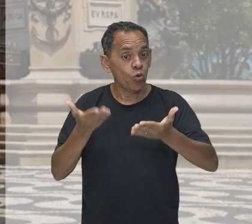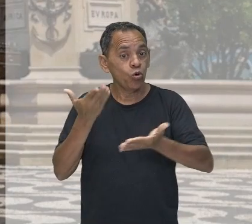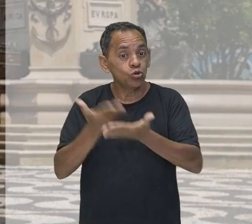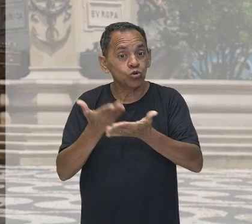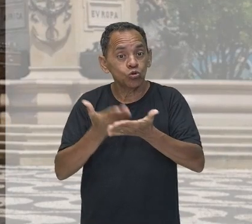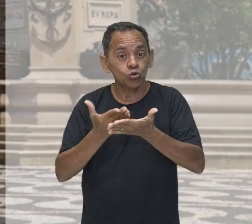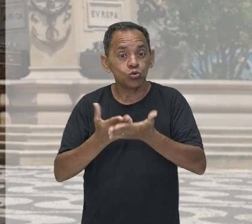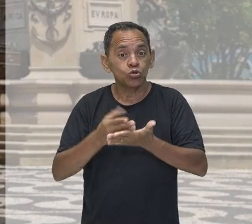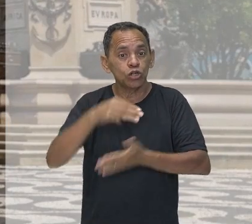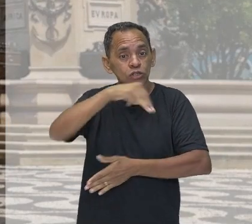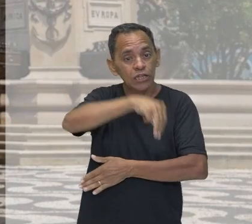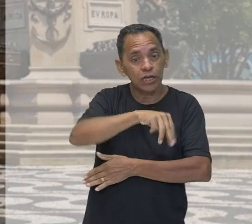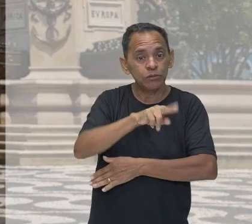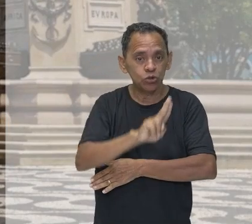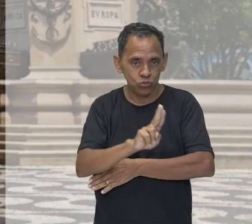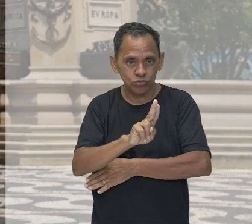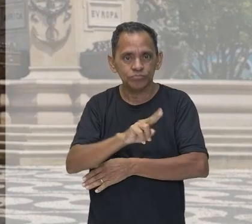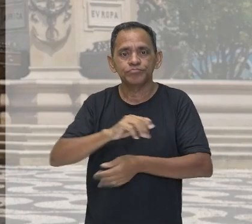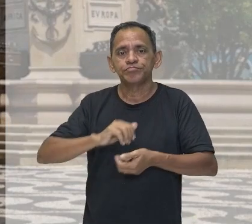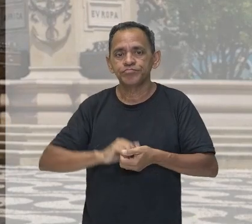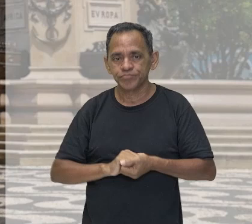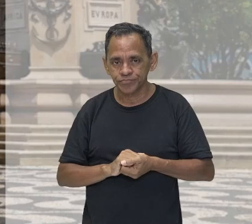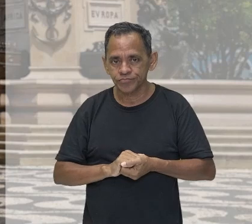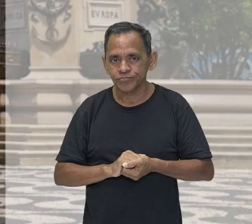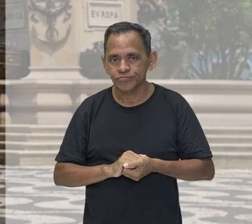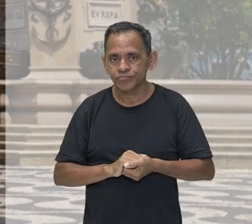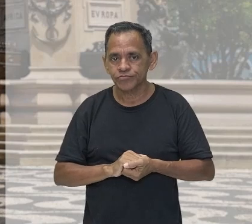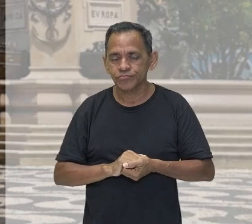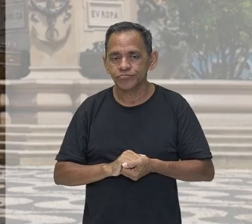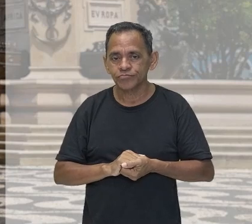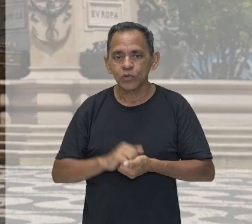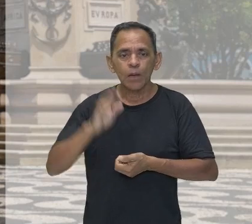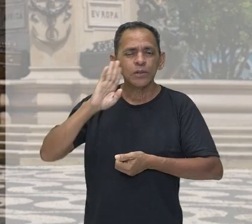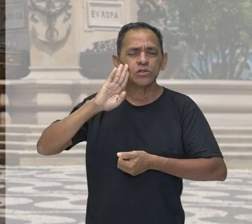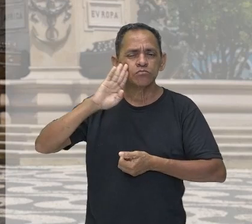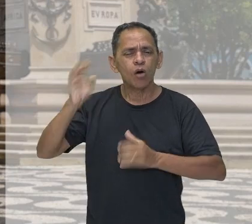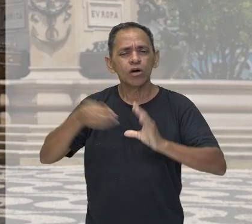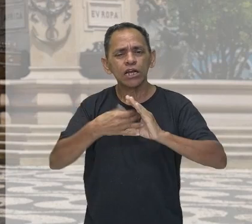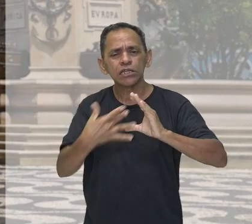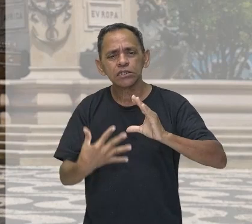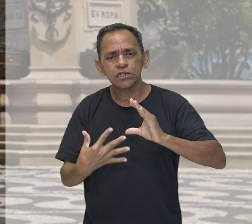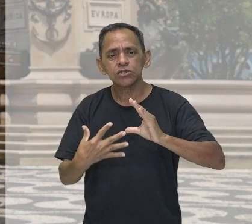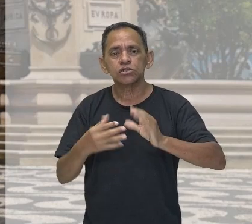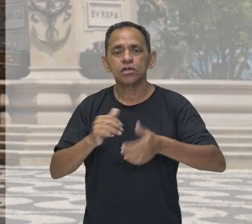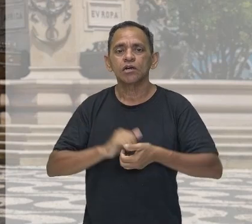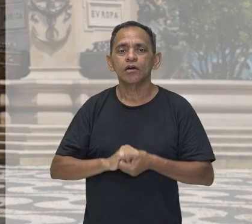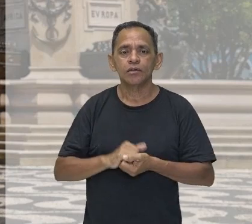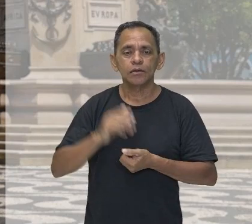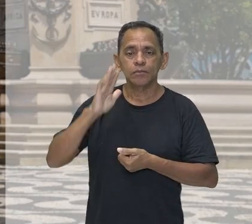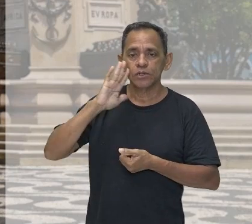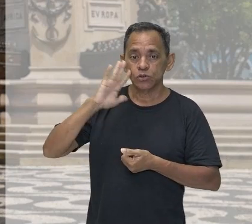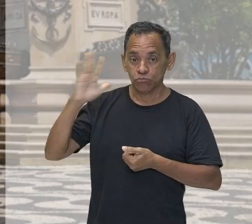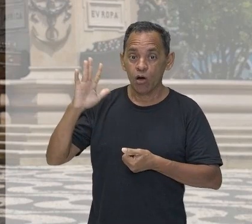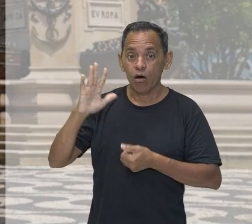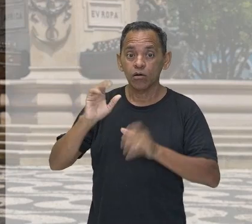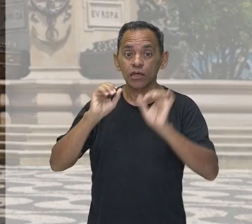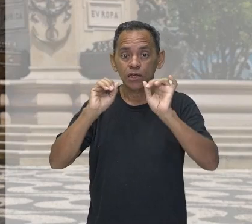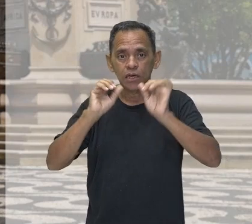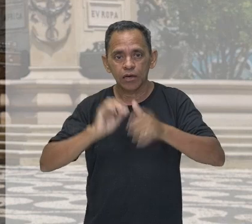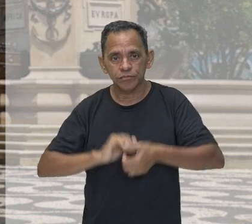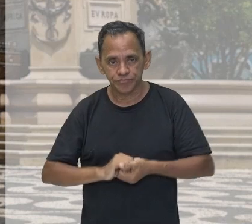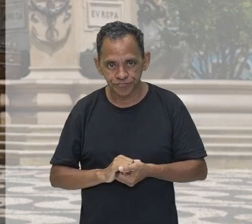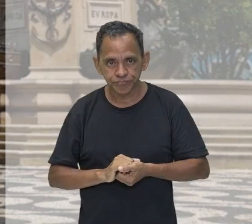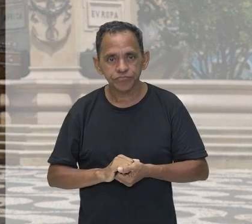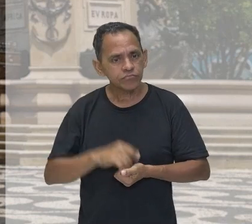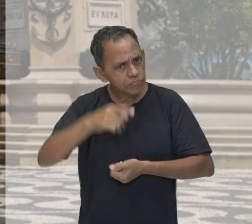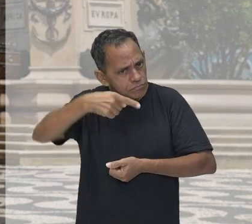movimento uniforme, o MU. Qual é a sua principal característica? A sua principal característica é que